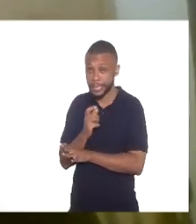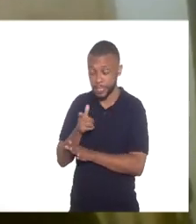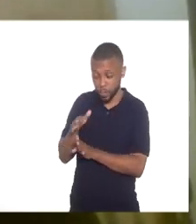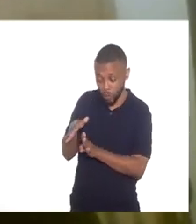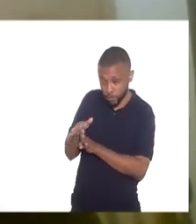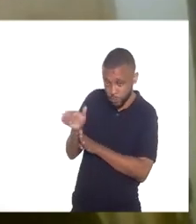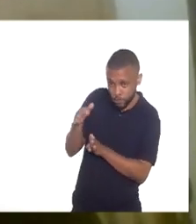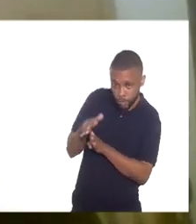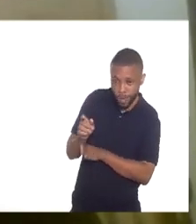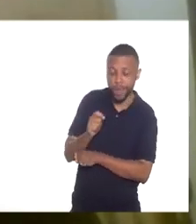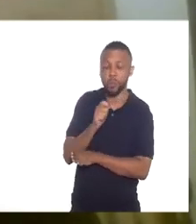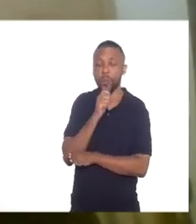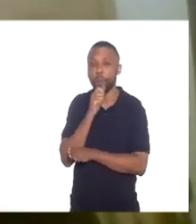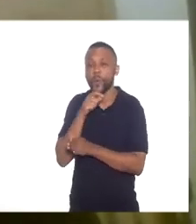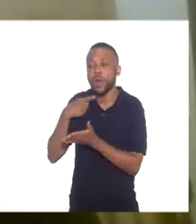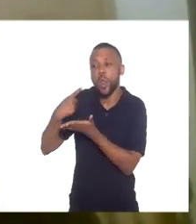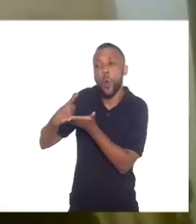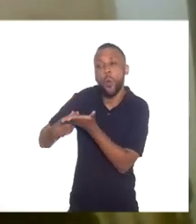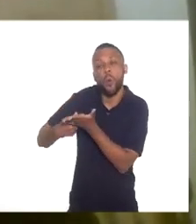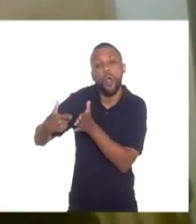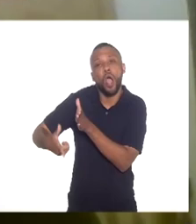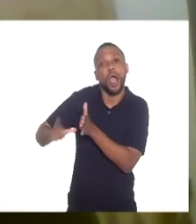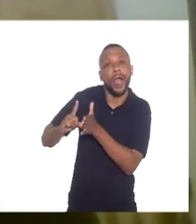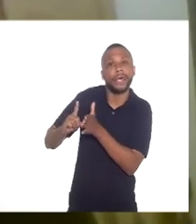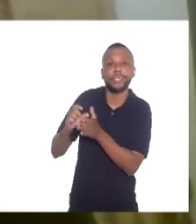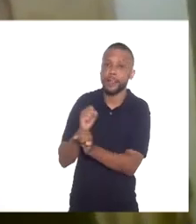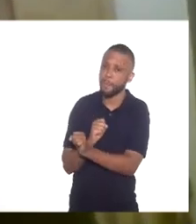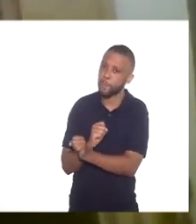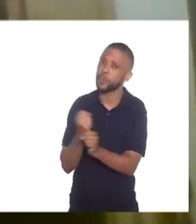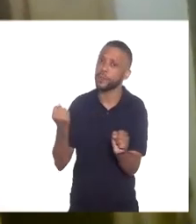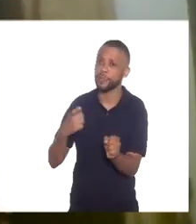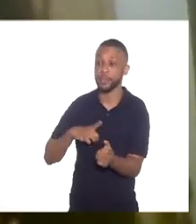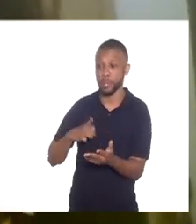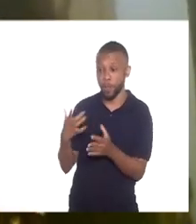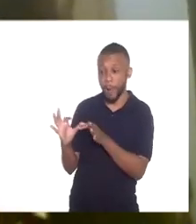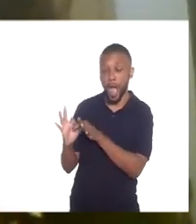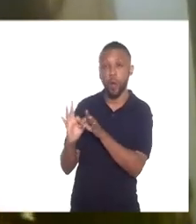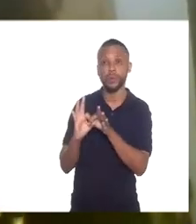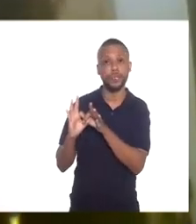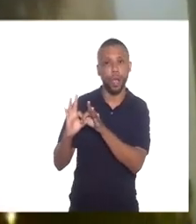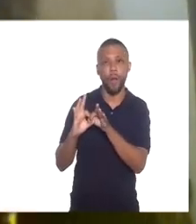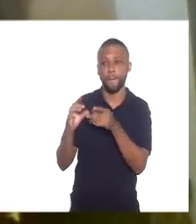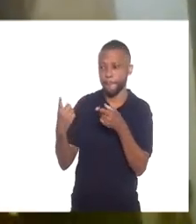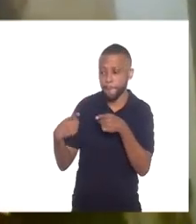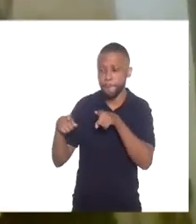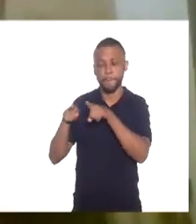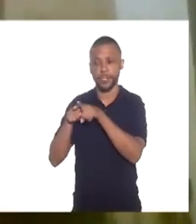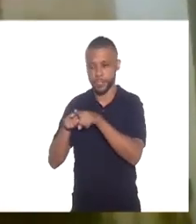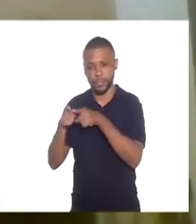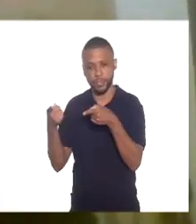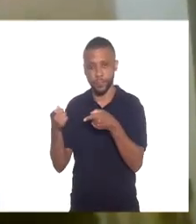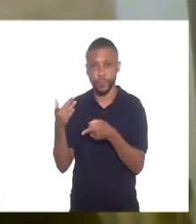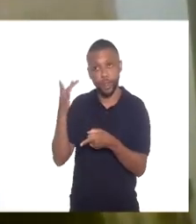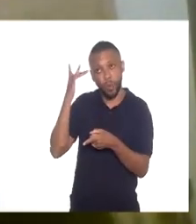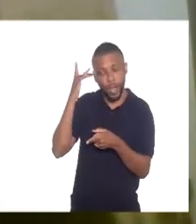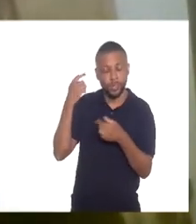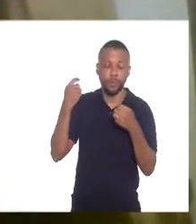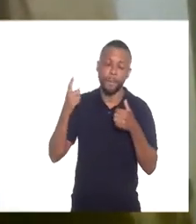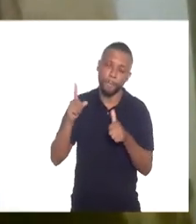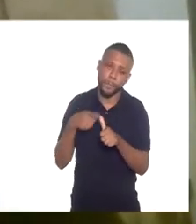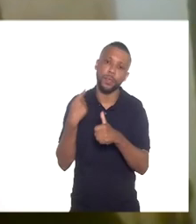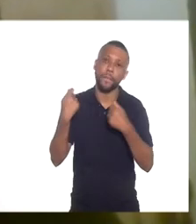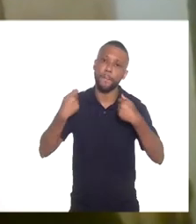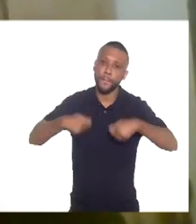acordado, né, não haverá união estável possível. Né? E eu acho que eu tenho que parabenizar a